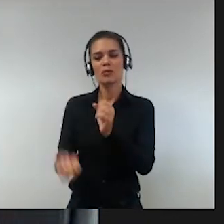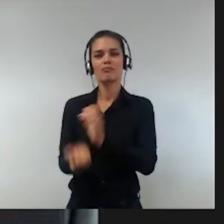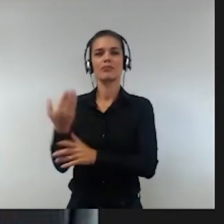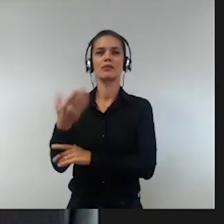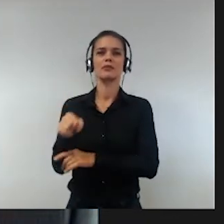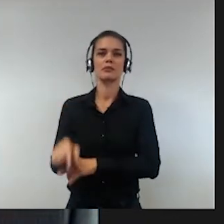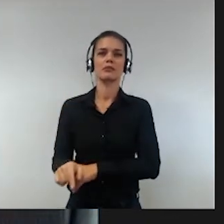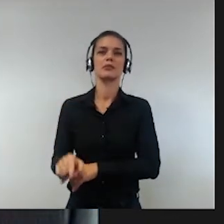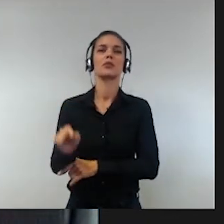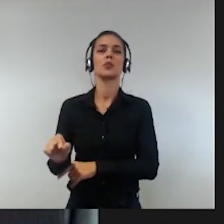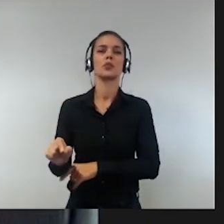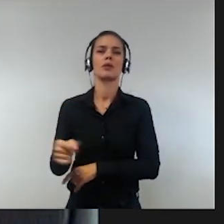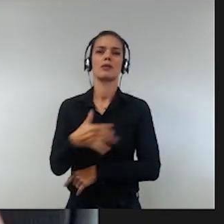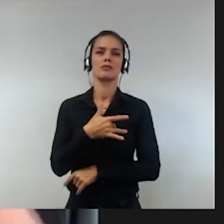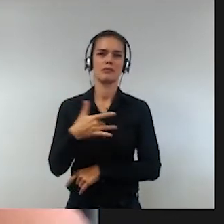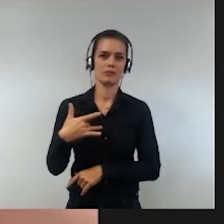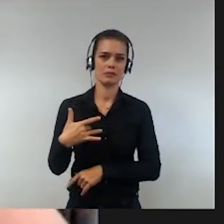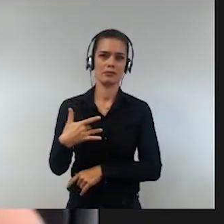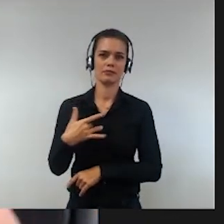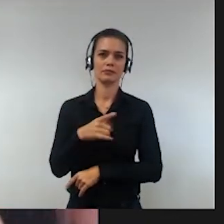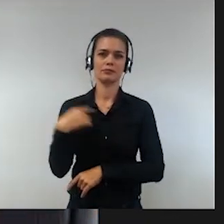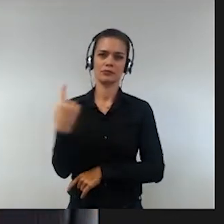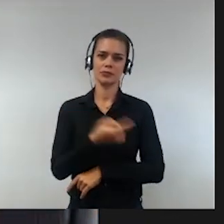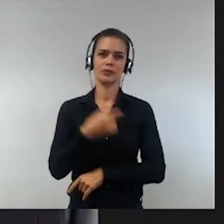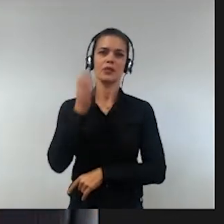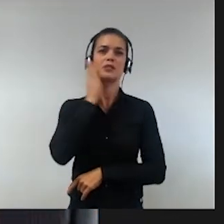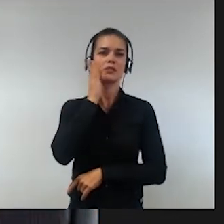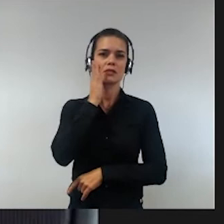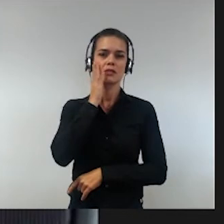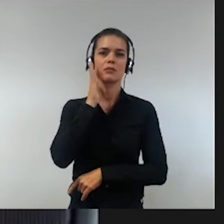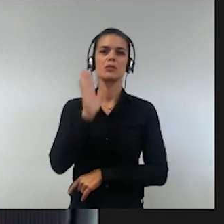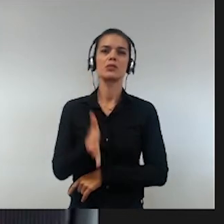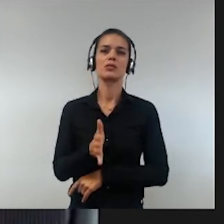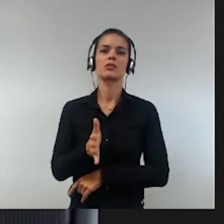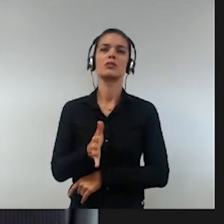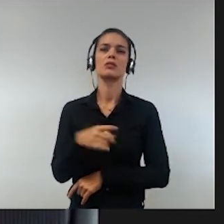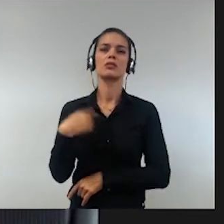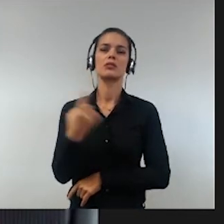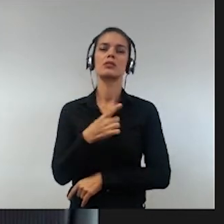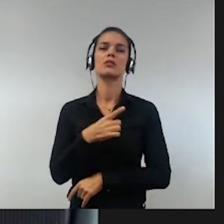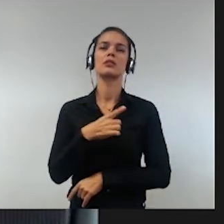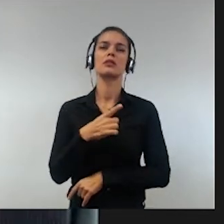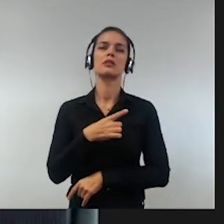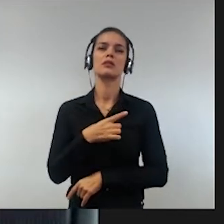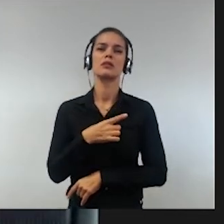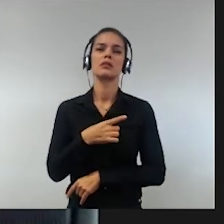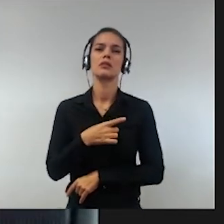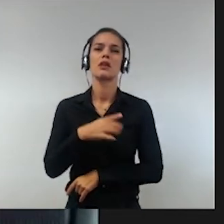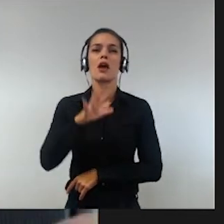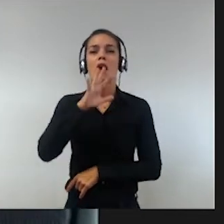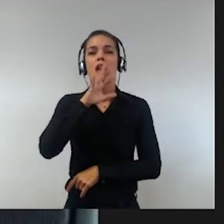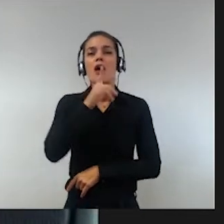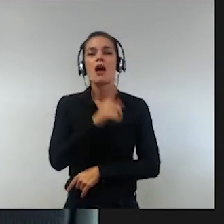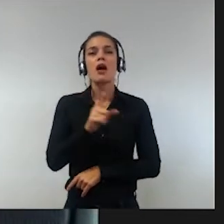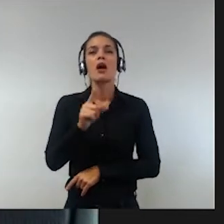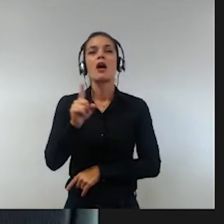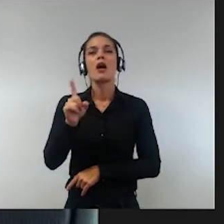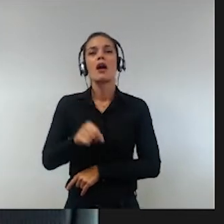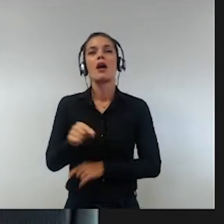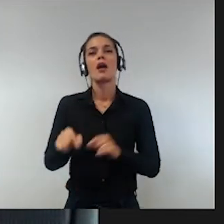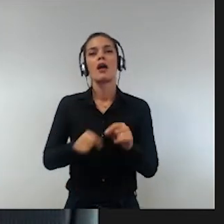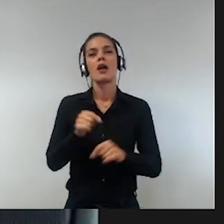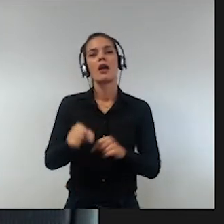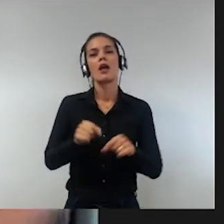problema, que é a saúde. Como todos nós sabemos, nós temos aí que os animais são fontes